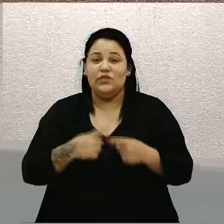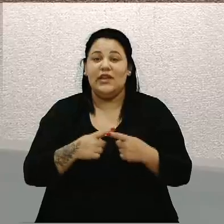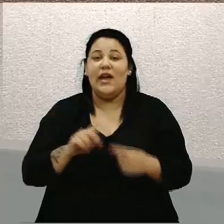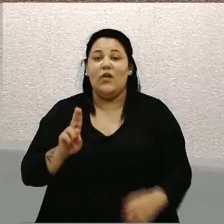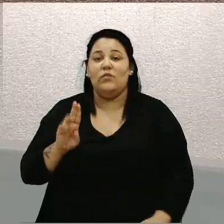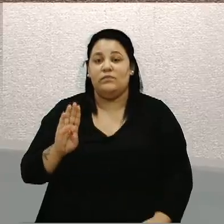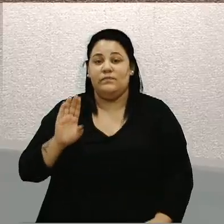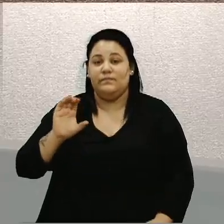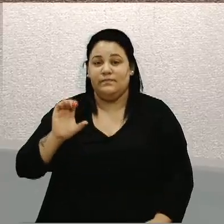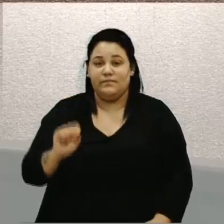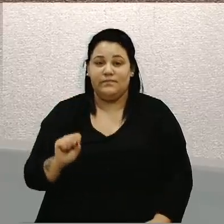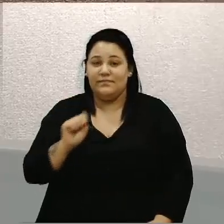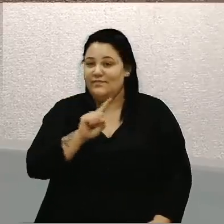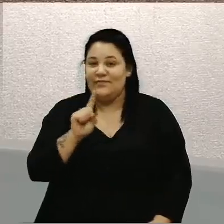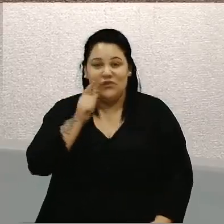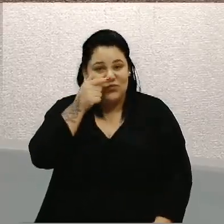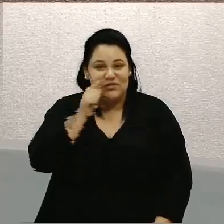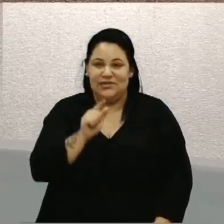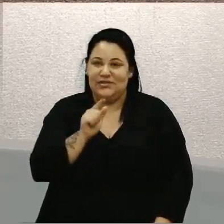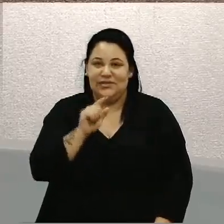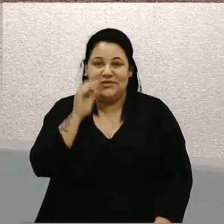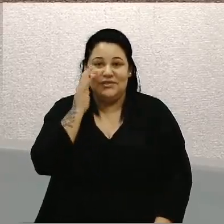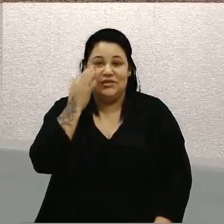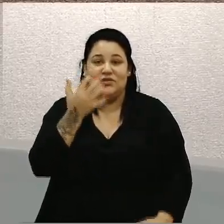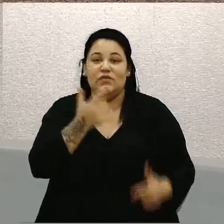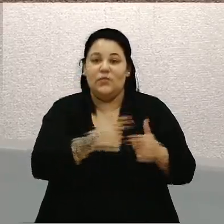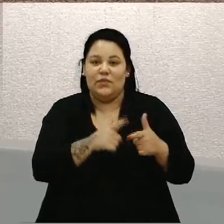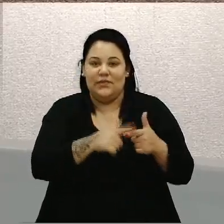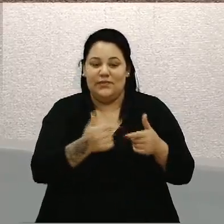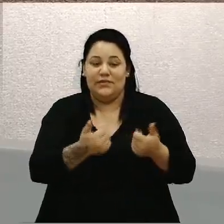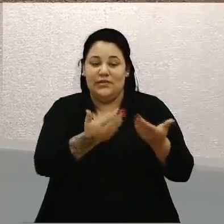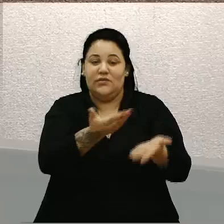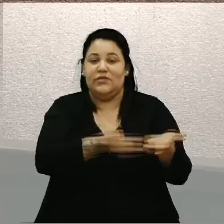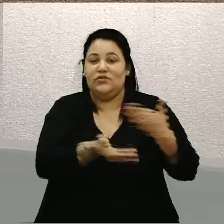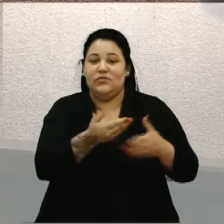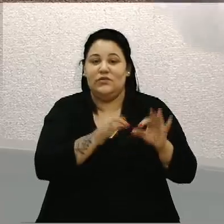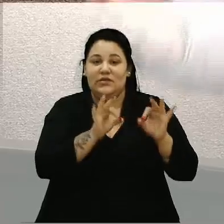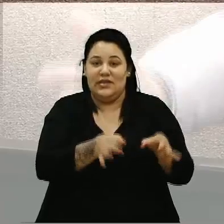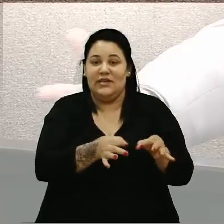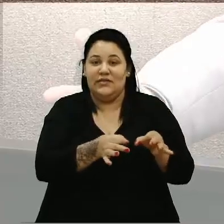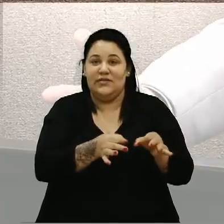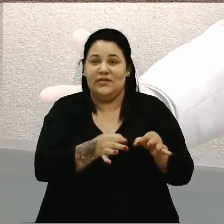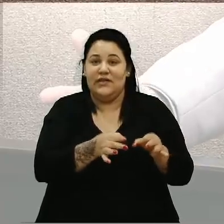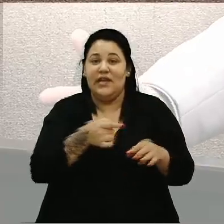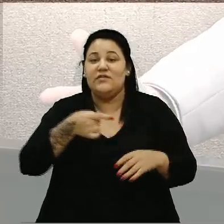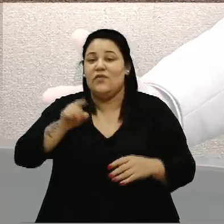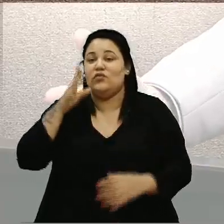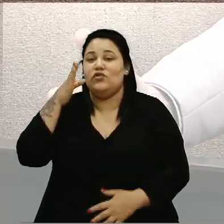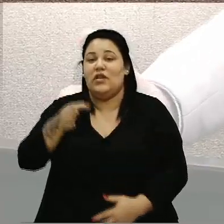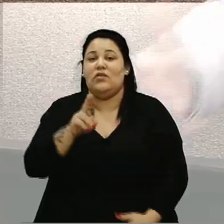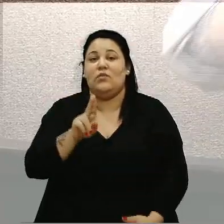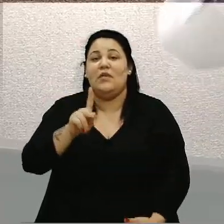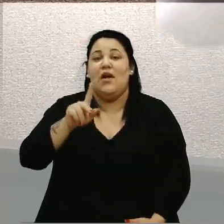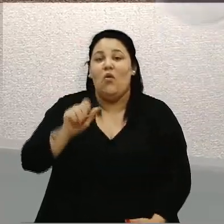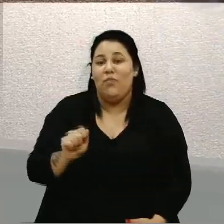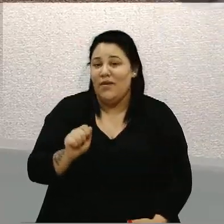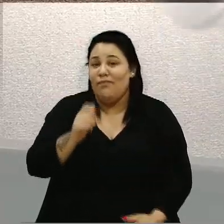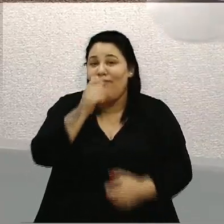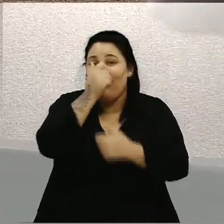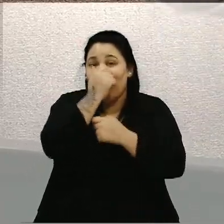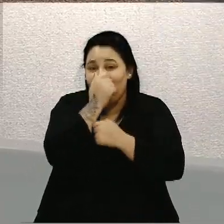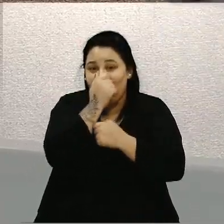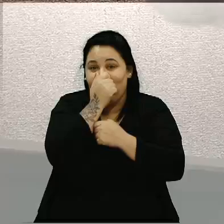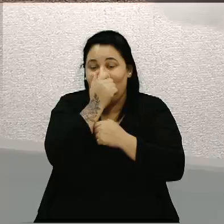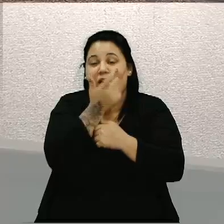está conseguindo resolver o problema, dar o atendimento necessário, daí está caindo na UPA, está superlotando a UPA e vai